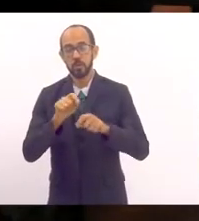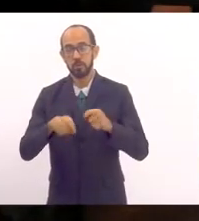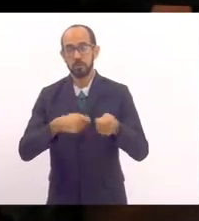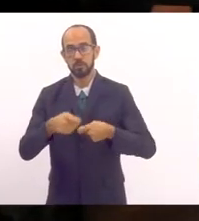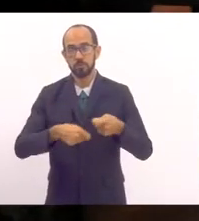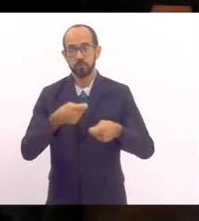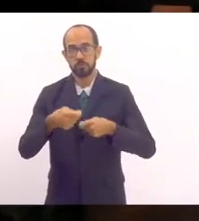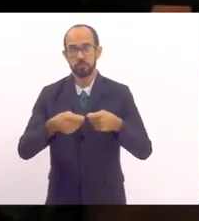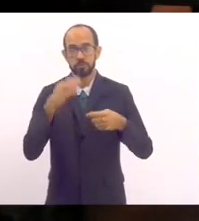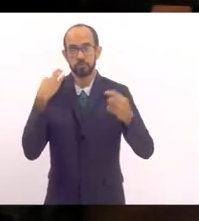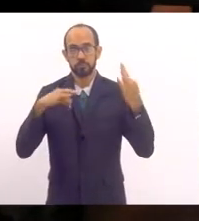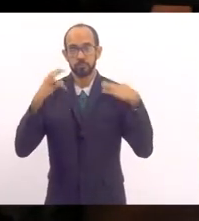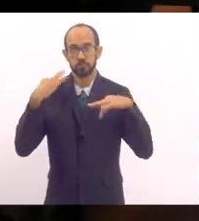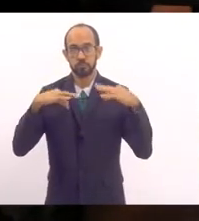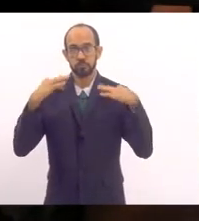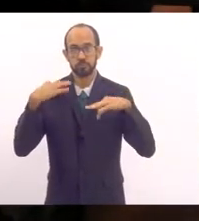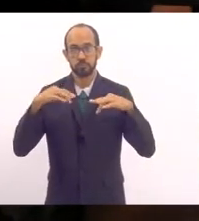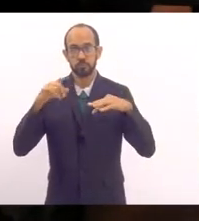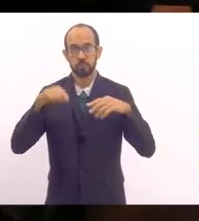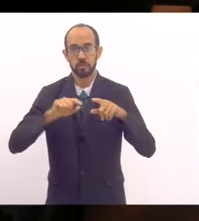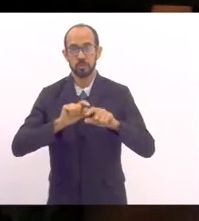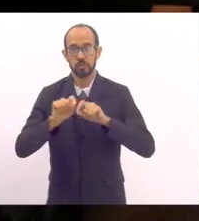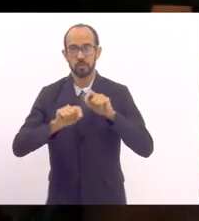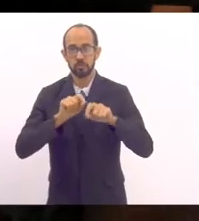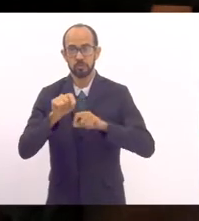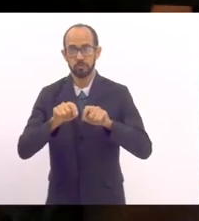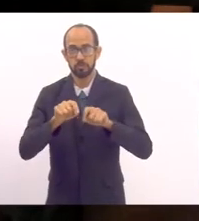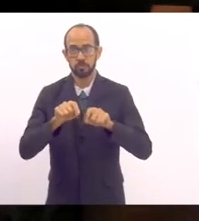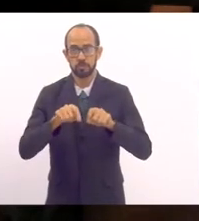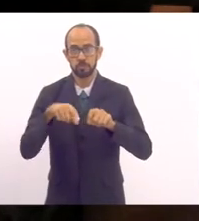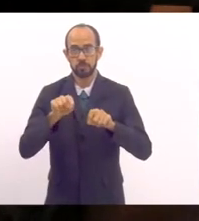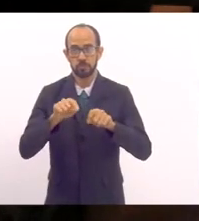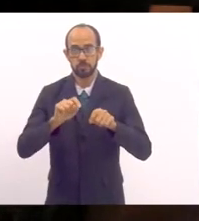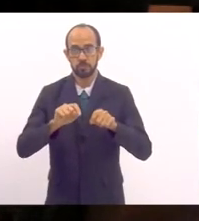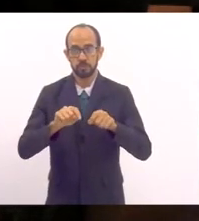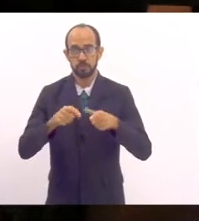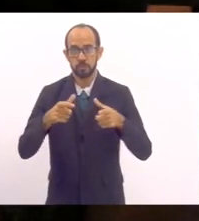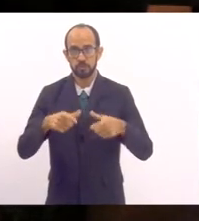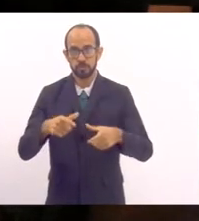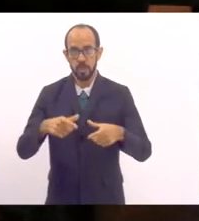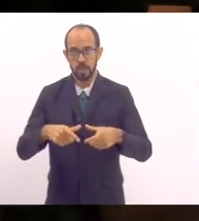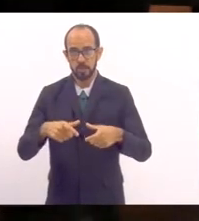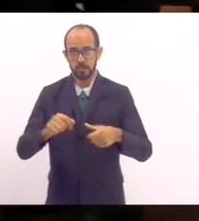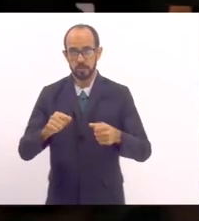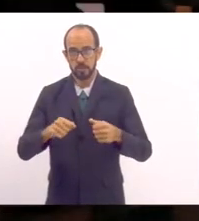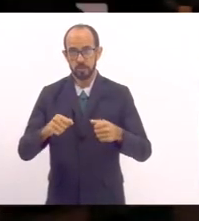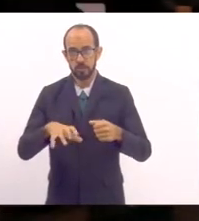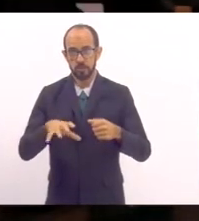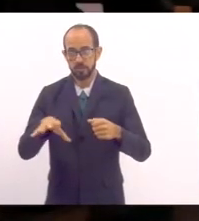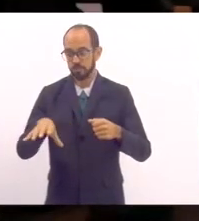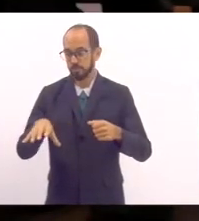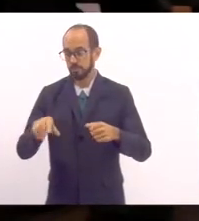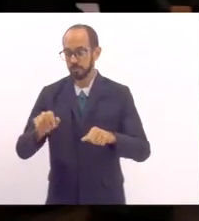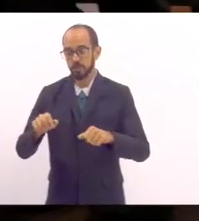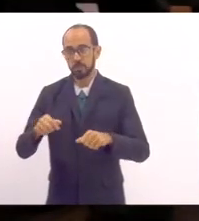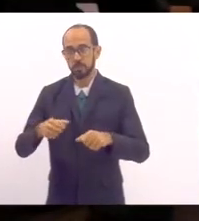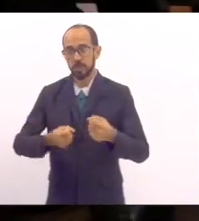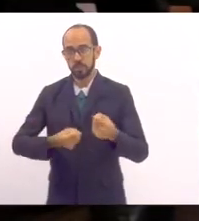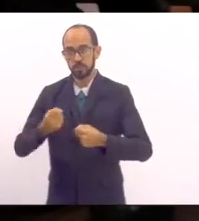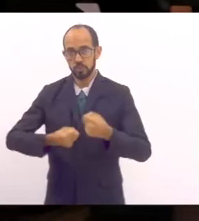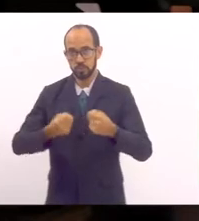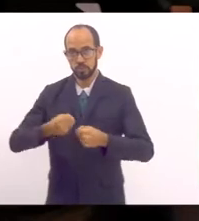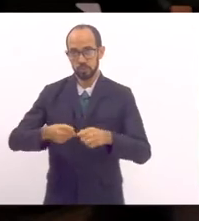de sightseeing. São aquelas excursões que o guia passa recolhendo os turistas na porta dos hotéis, e